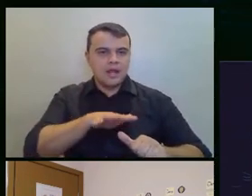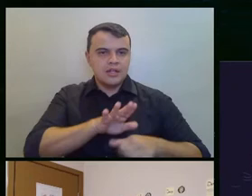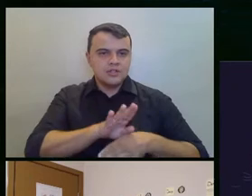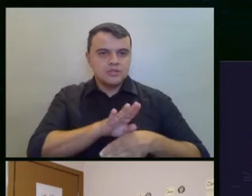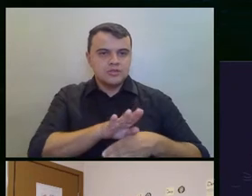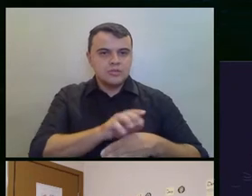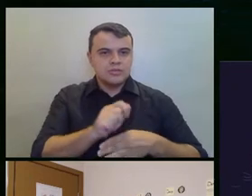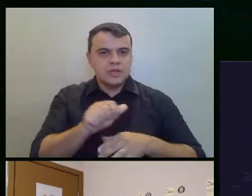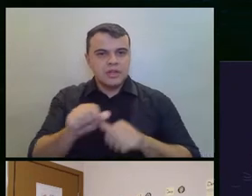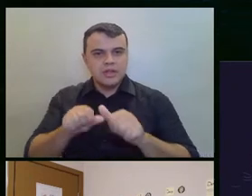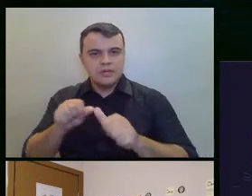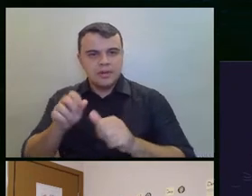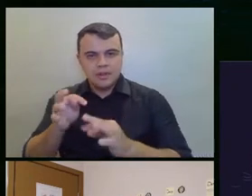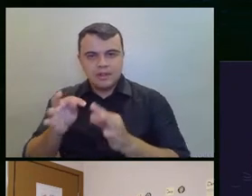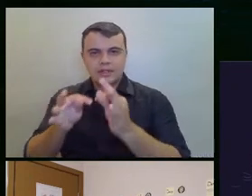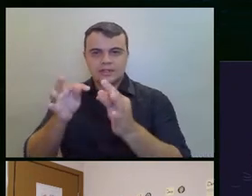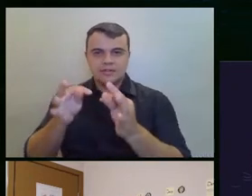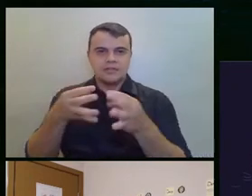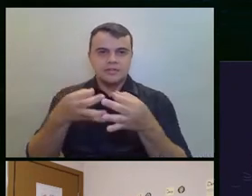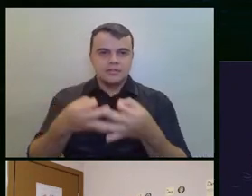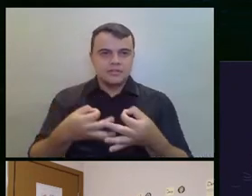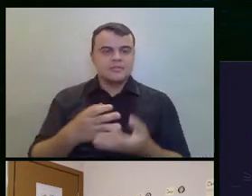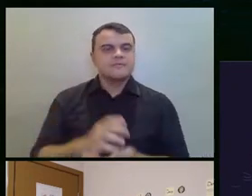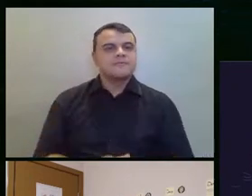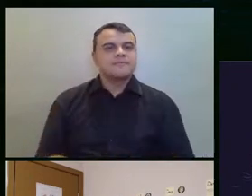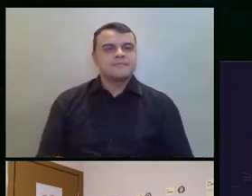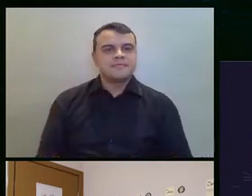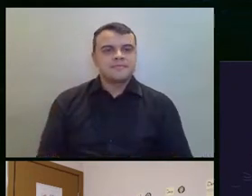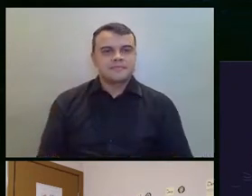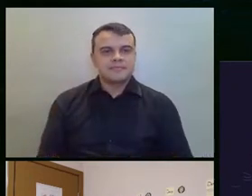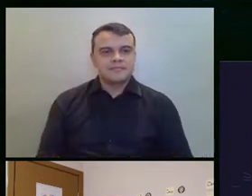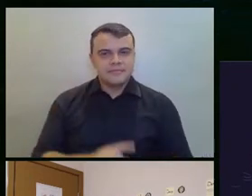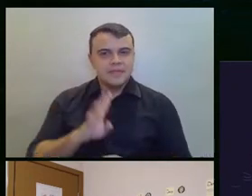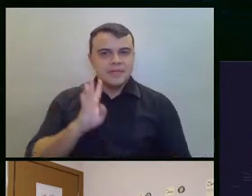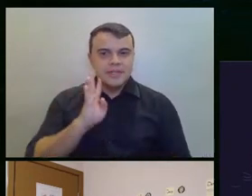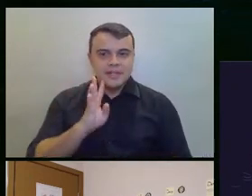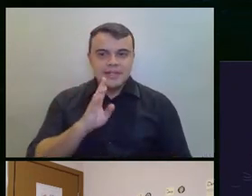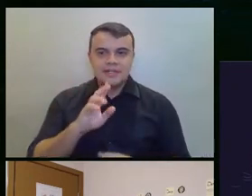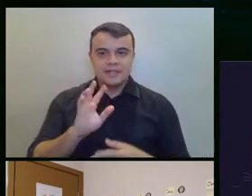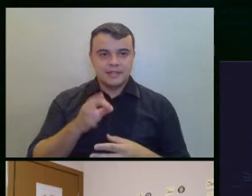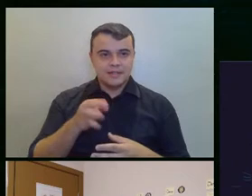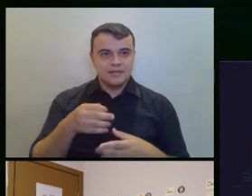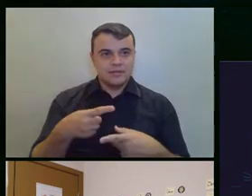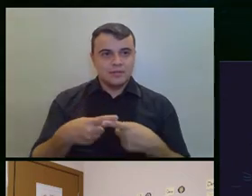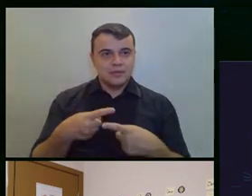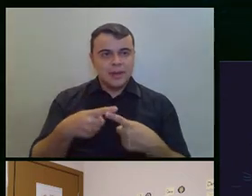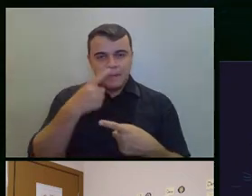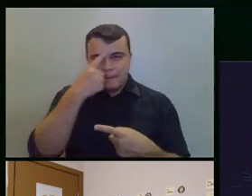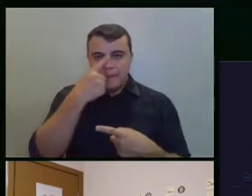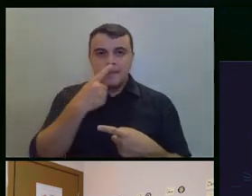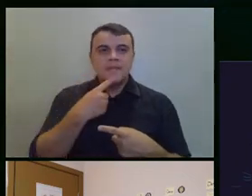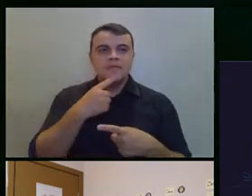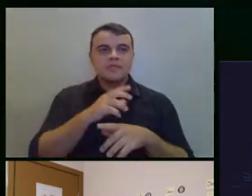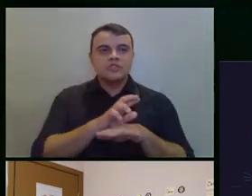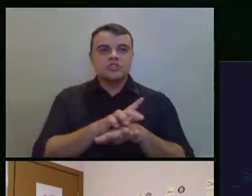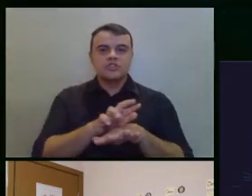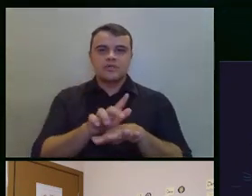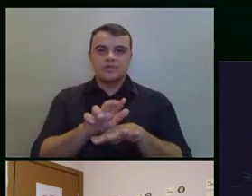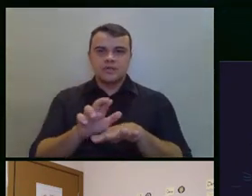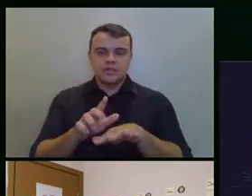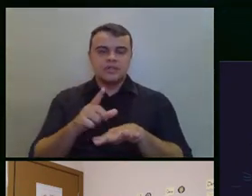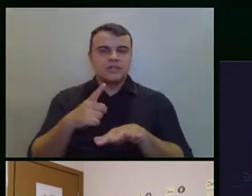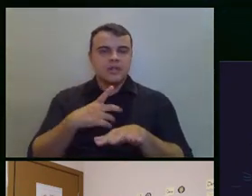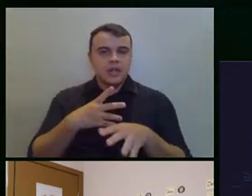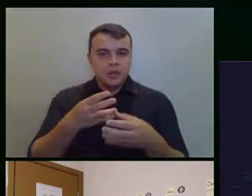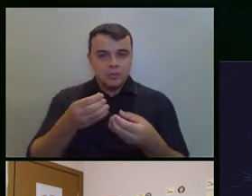realmente transformar vidas através da tecnologia bem massa né tipo perfis bem diferentes né Tem